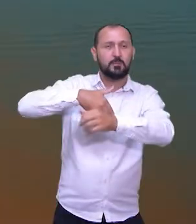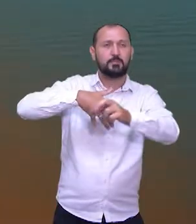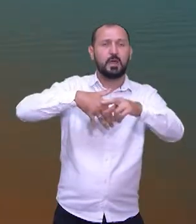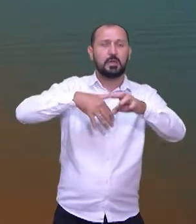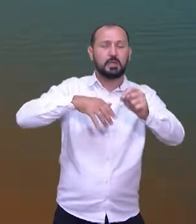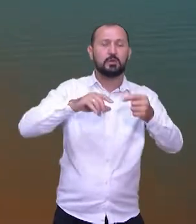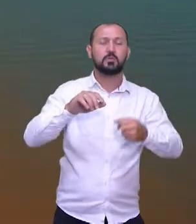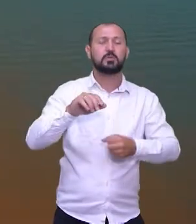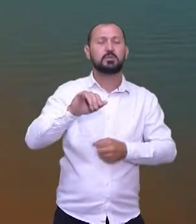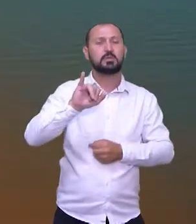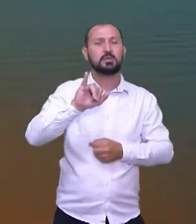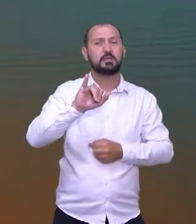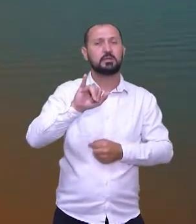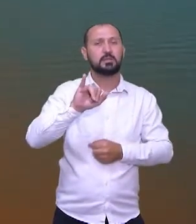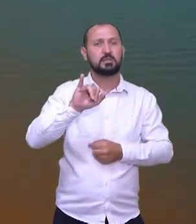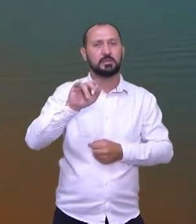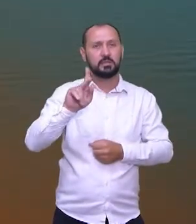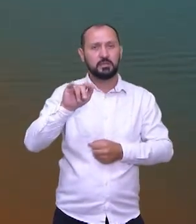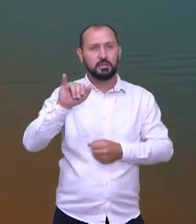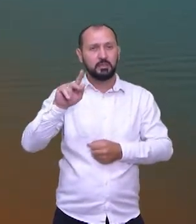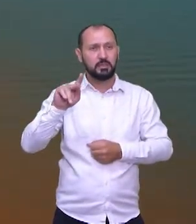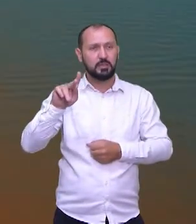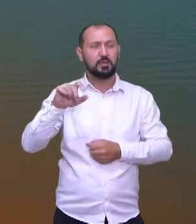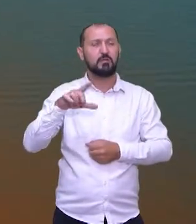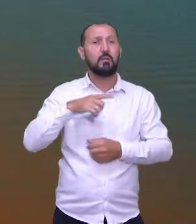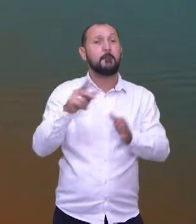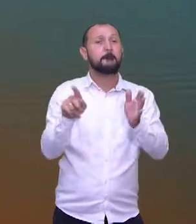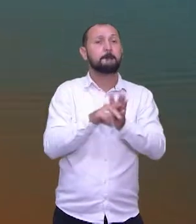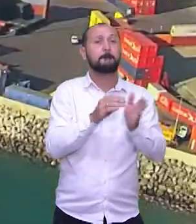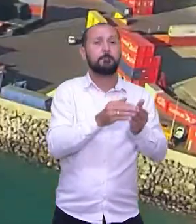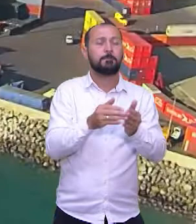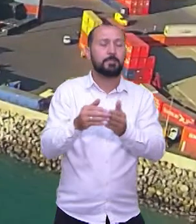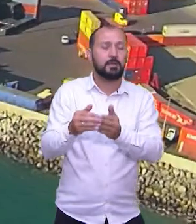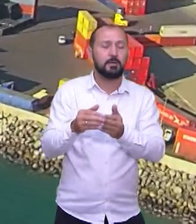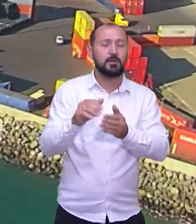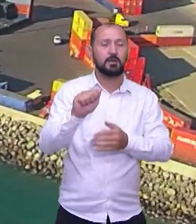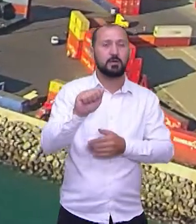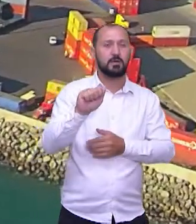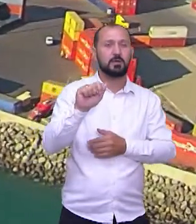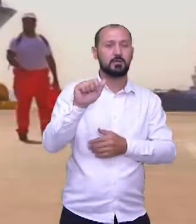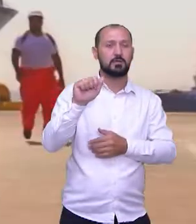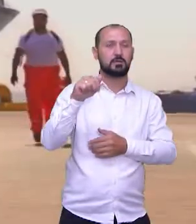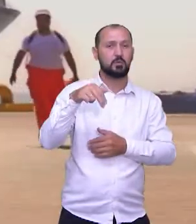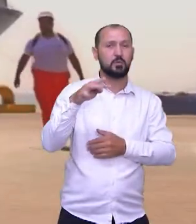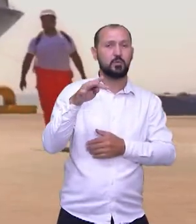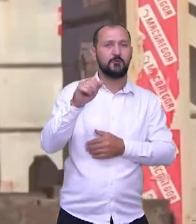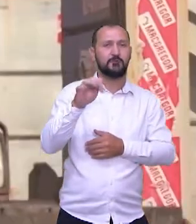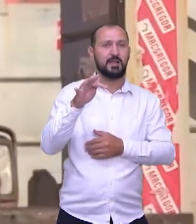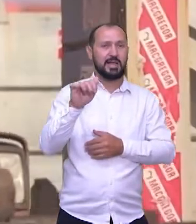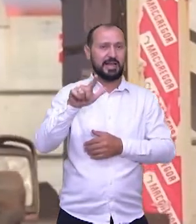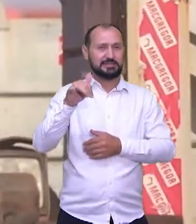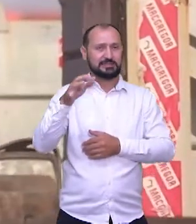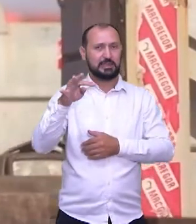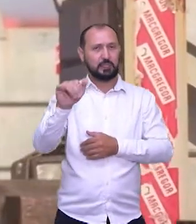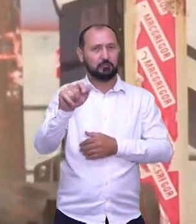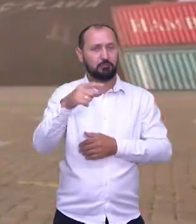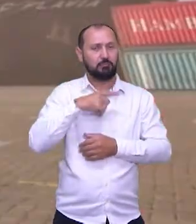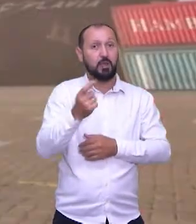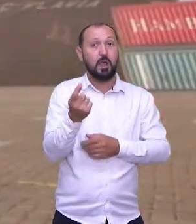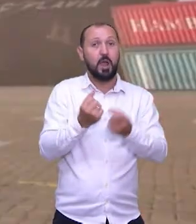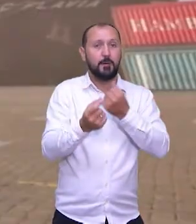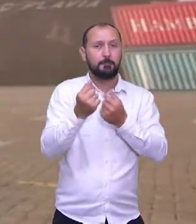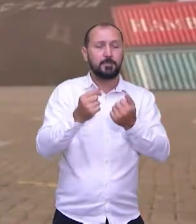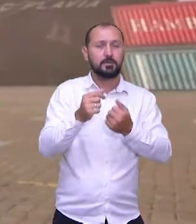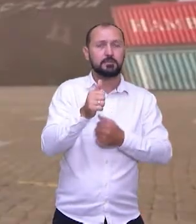Arica, Iquique, que são os portos de exportação. Antofagasta, no Chile. Isso vai trazer